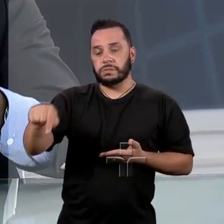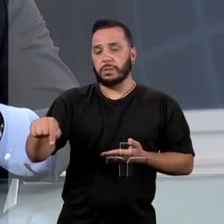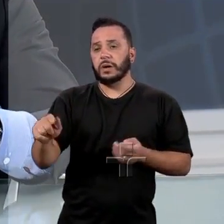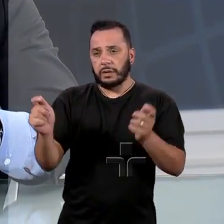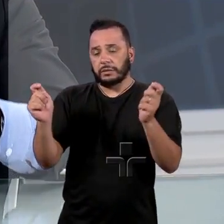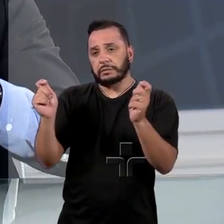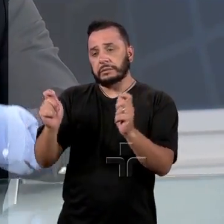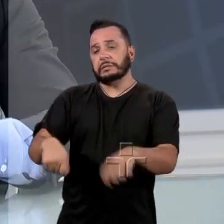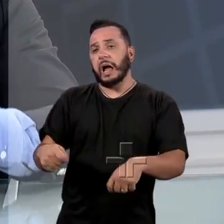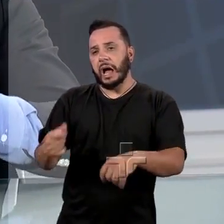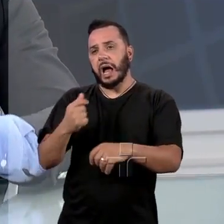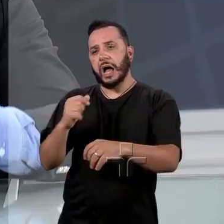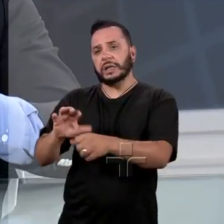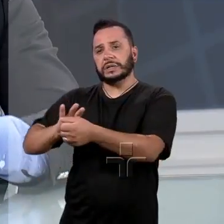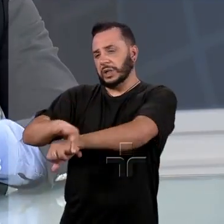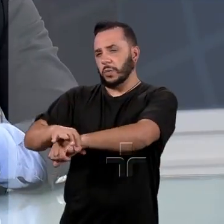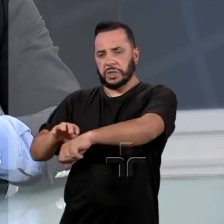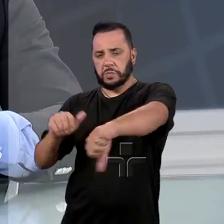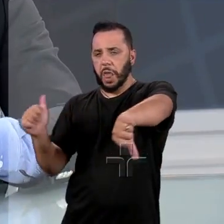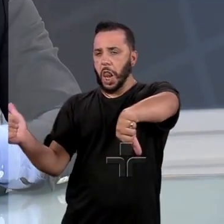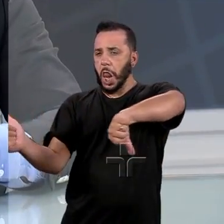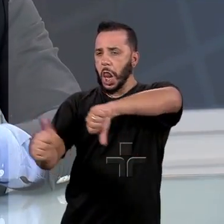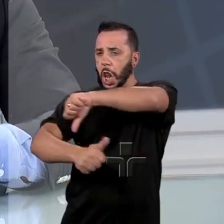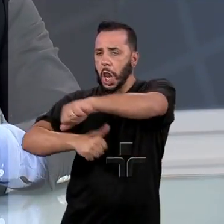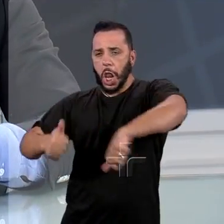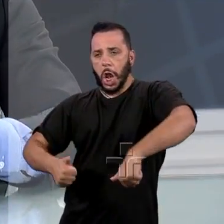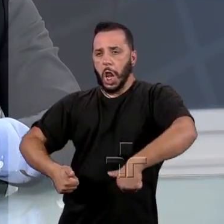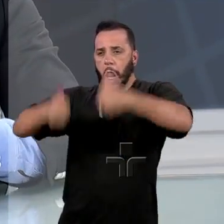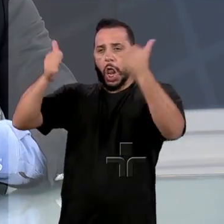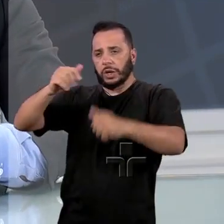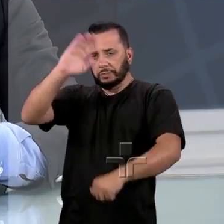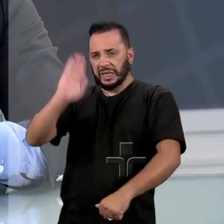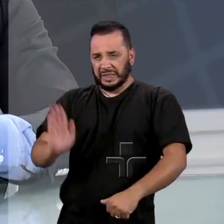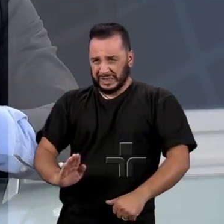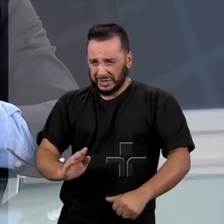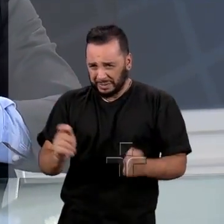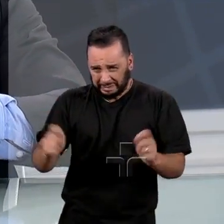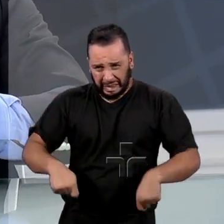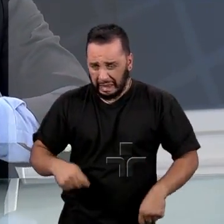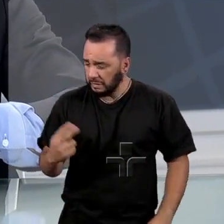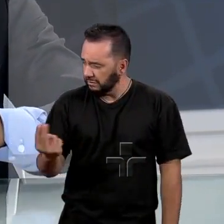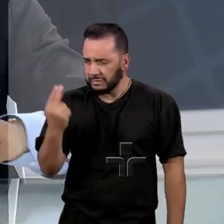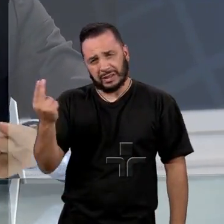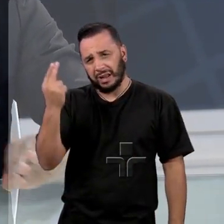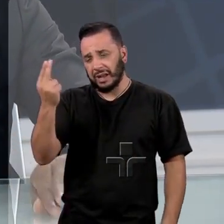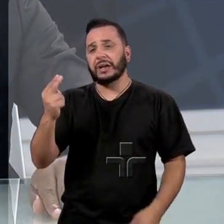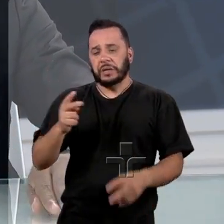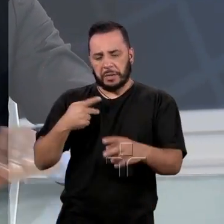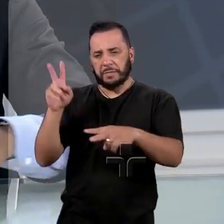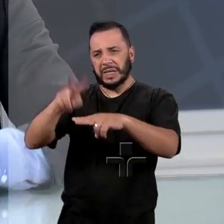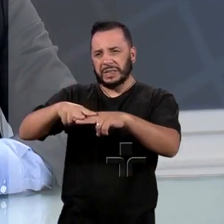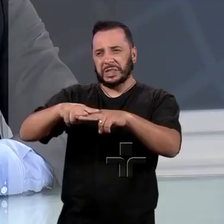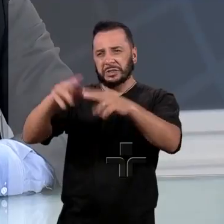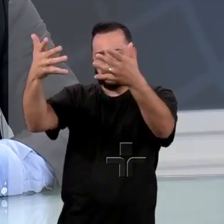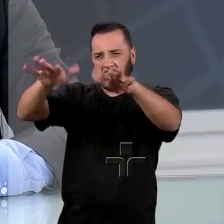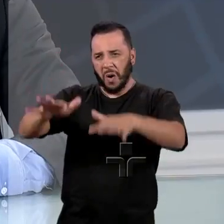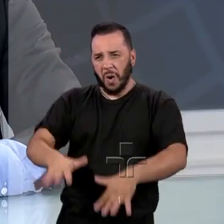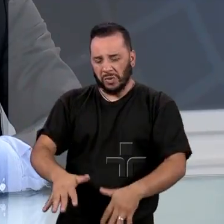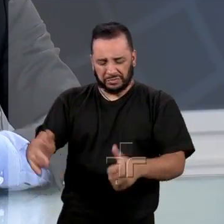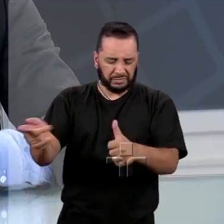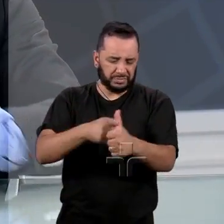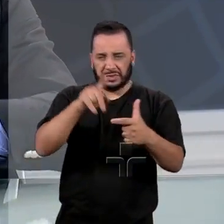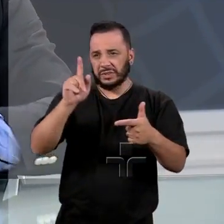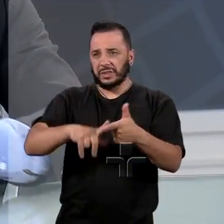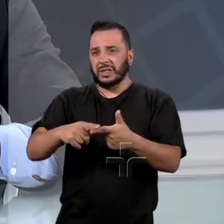a transformação que a segurança pública precisa no nosso país. Nós estamos dizendo que os nossos presídios estão explodindo, nós estamos dizendo